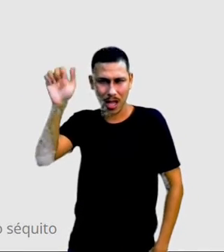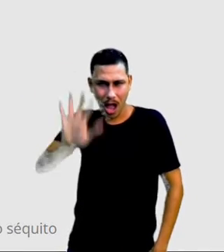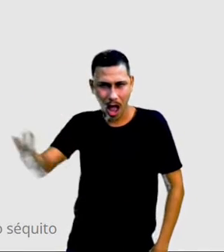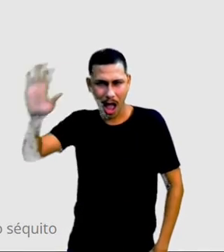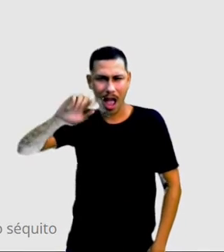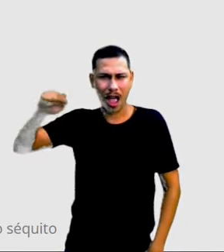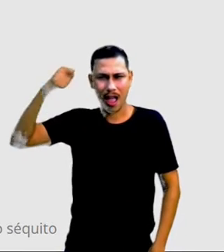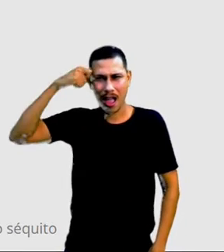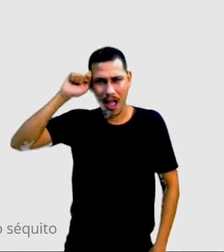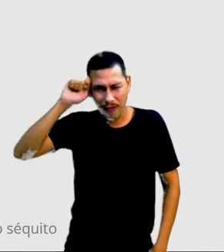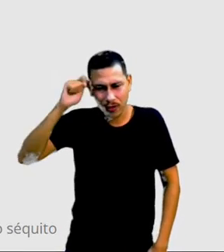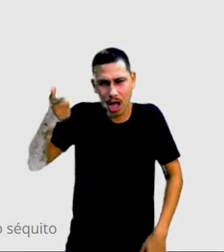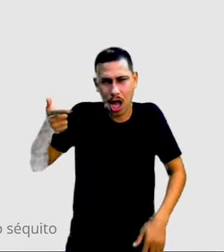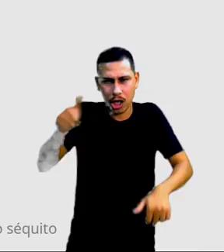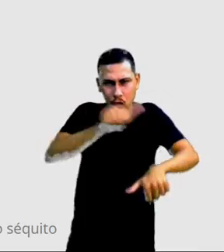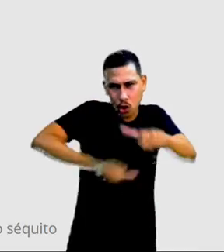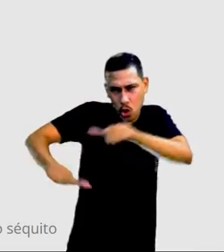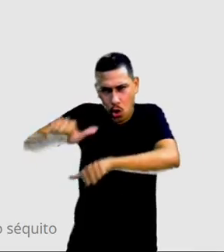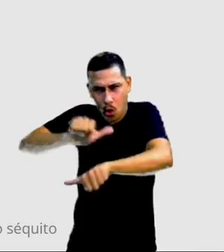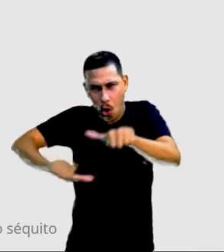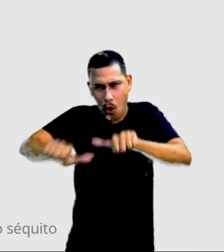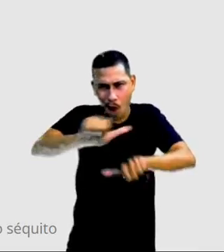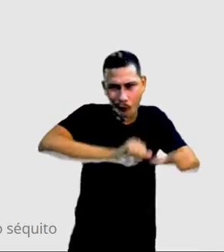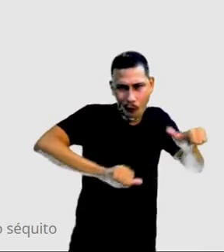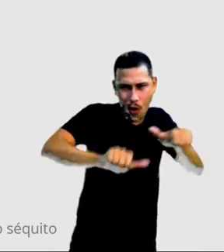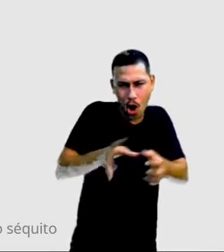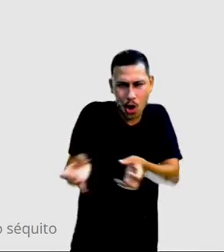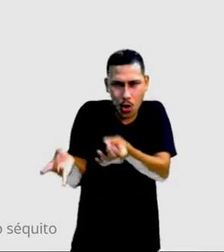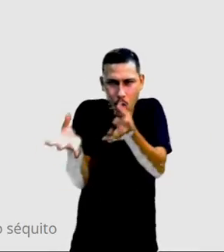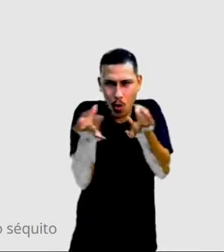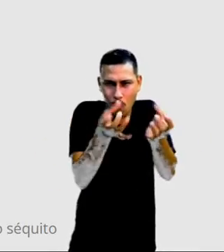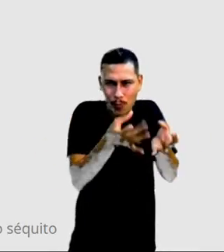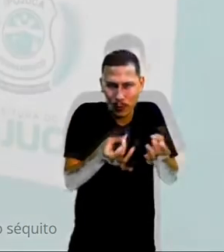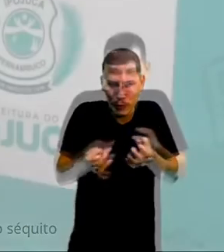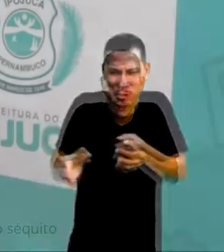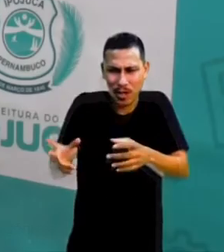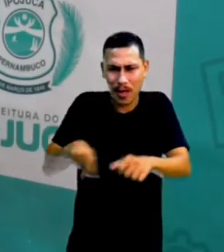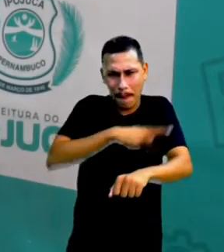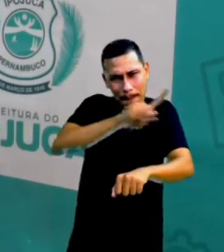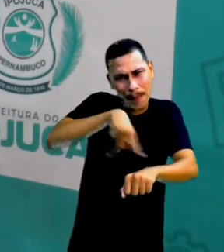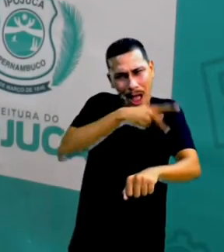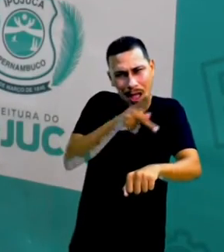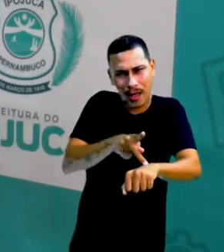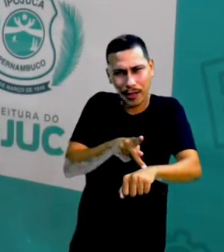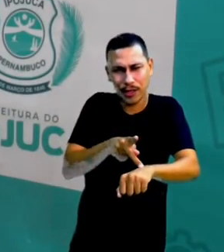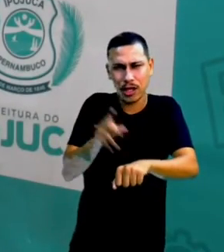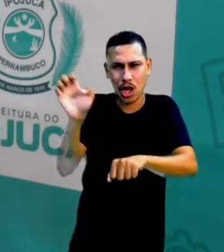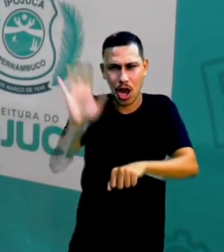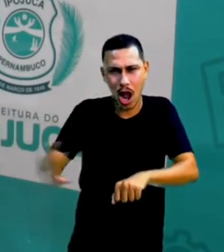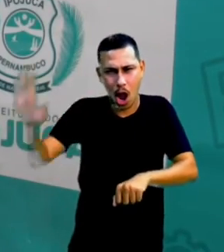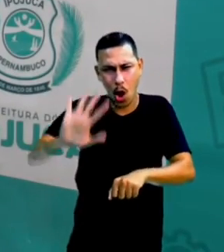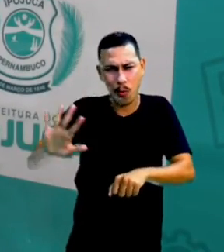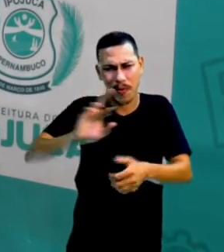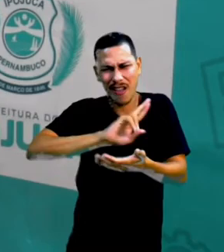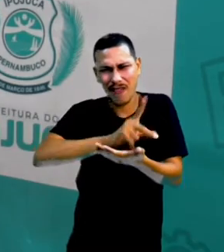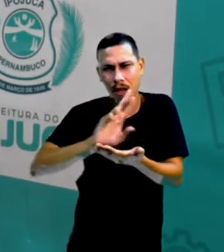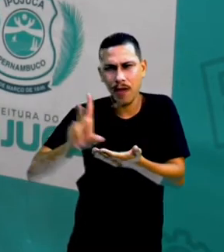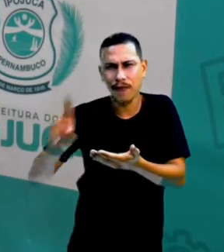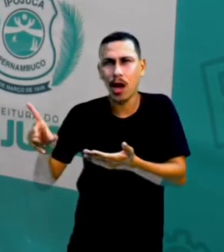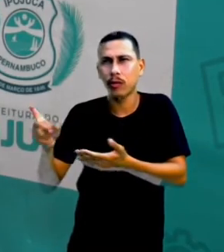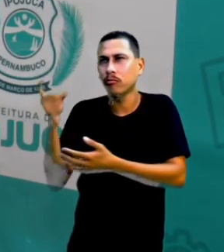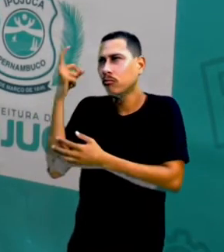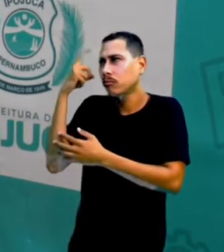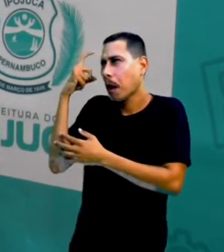e trocas comerciais com os países europeus. Então, quando falamos de negros, pensamos